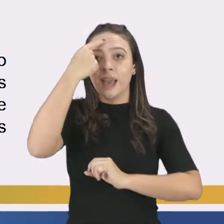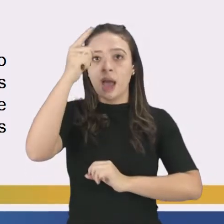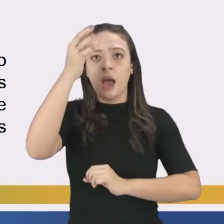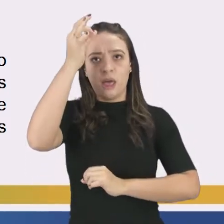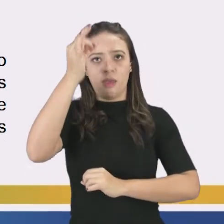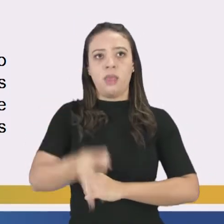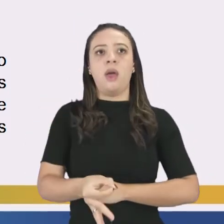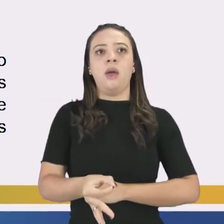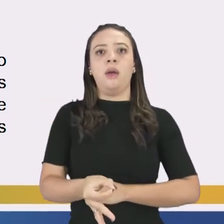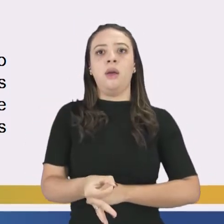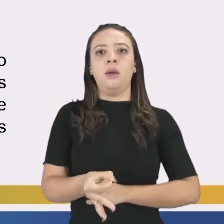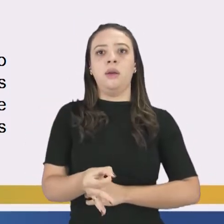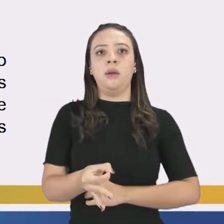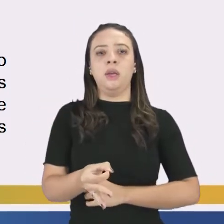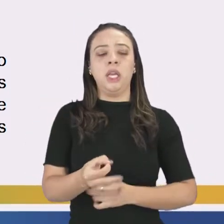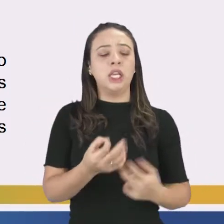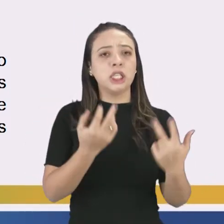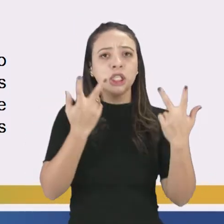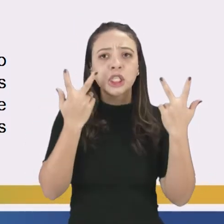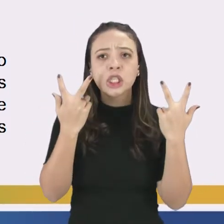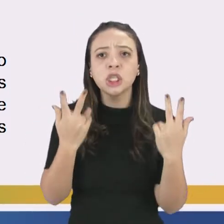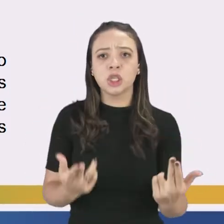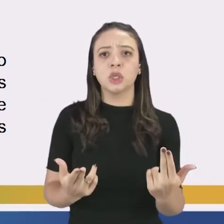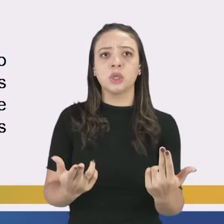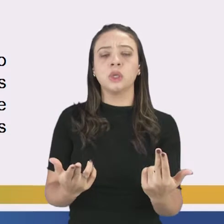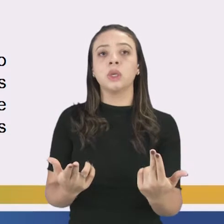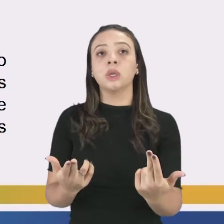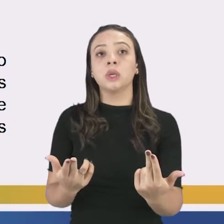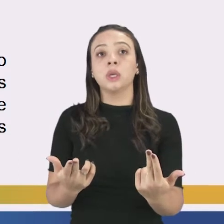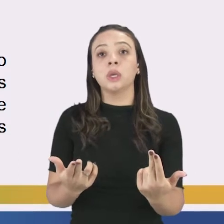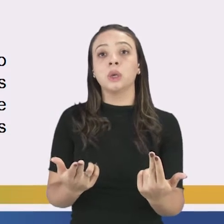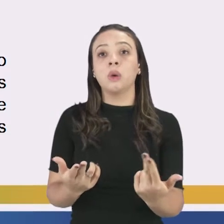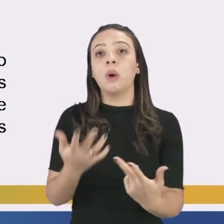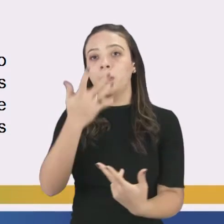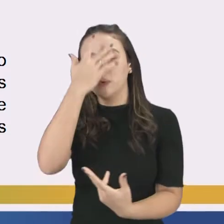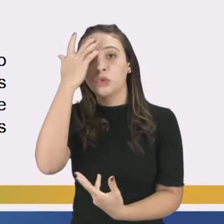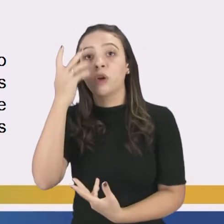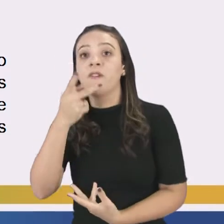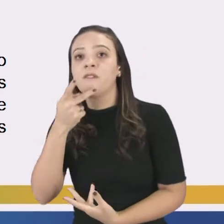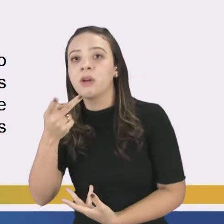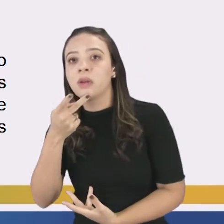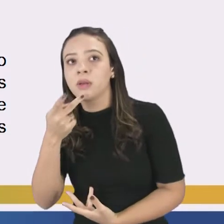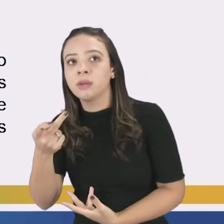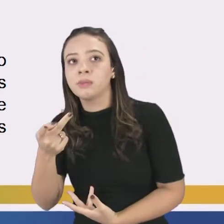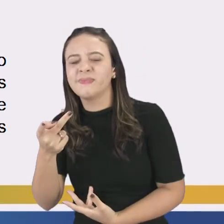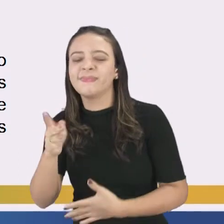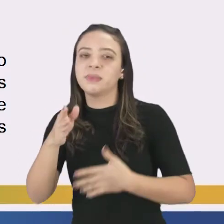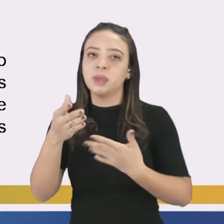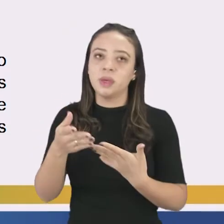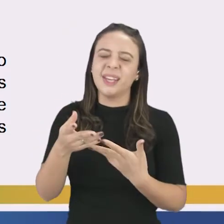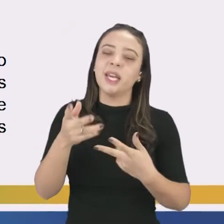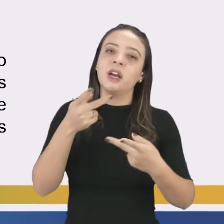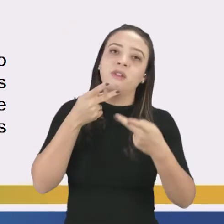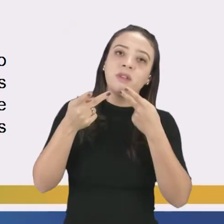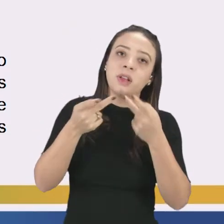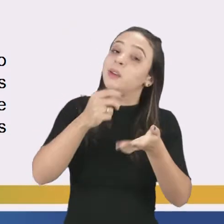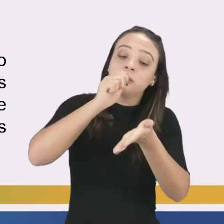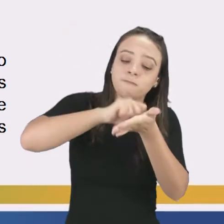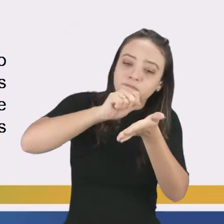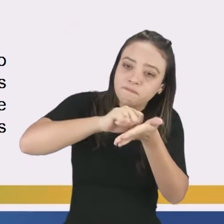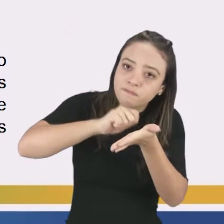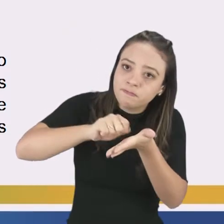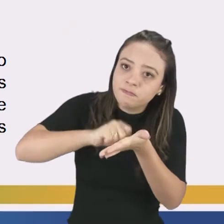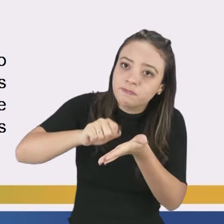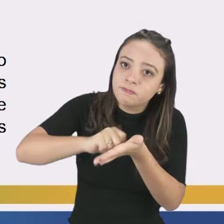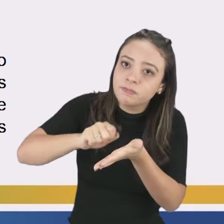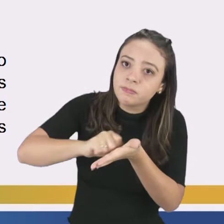seja, exata, tal qual é feito na fala do entrevistado. As falas, elas são